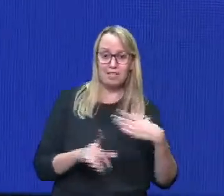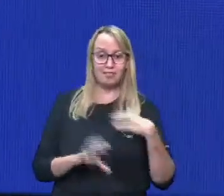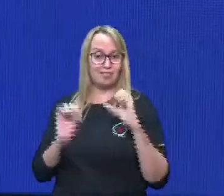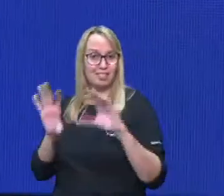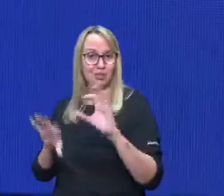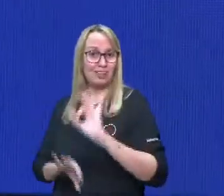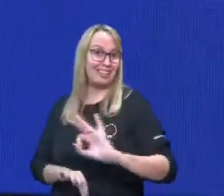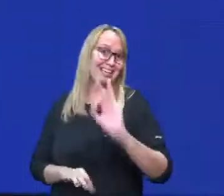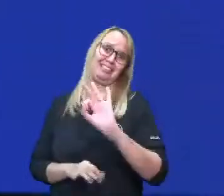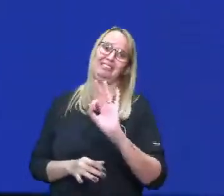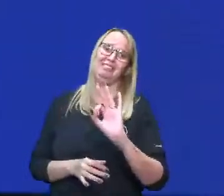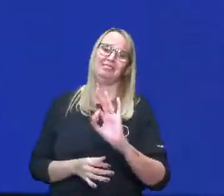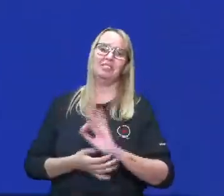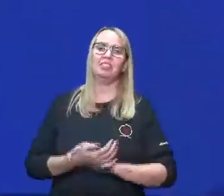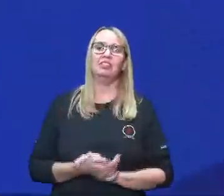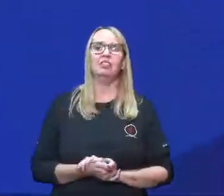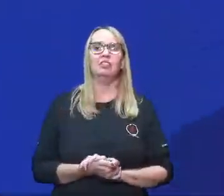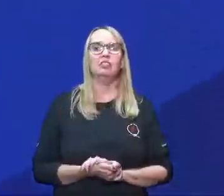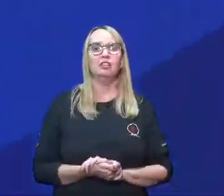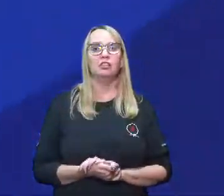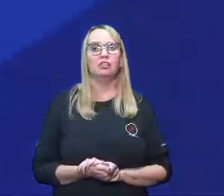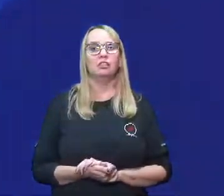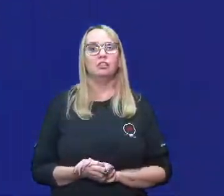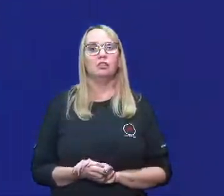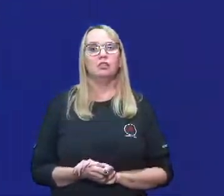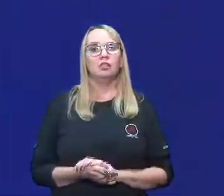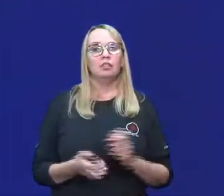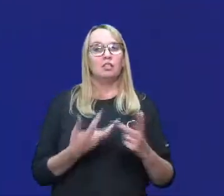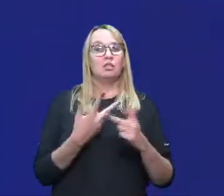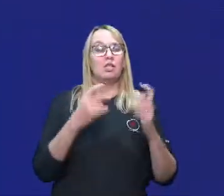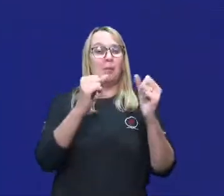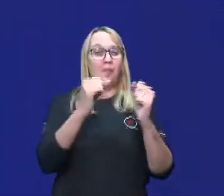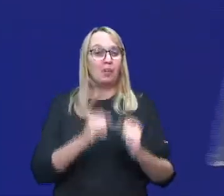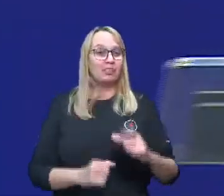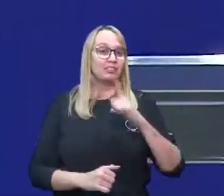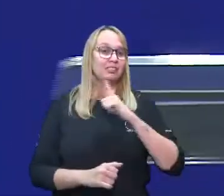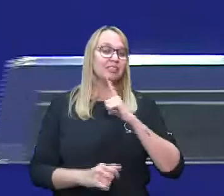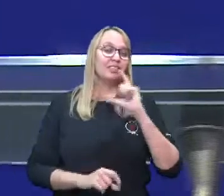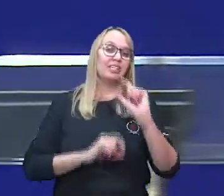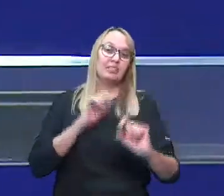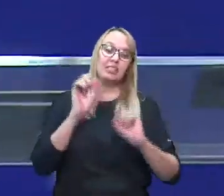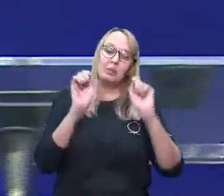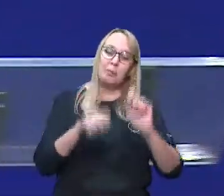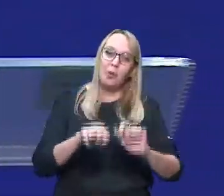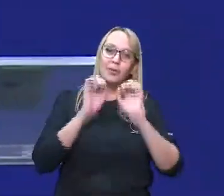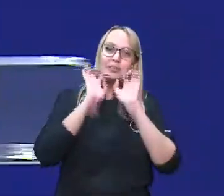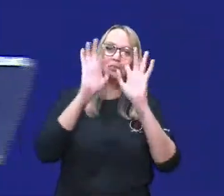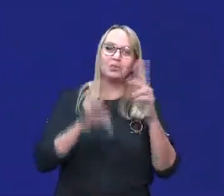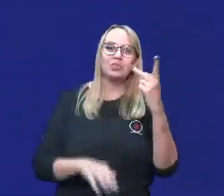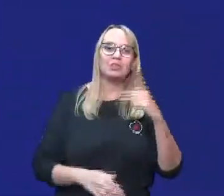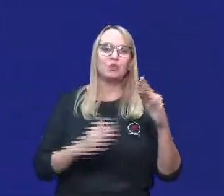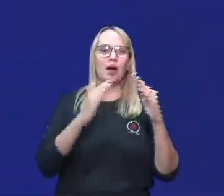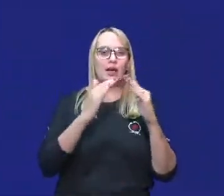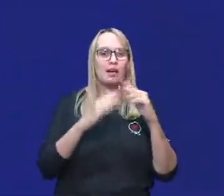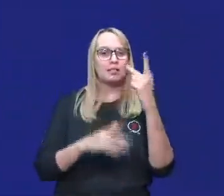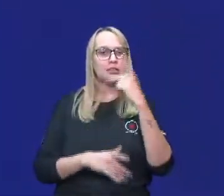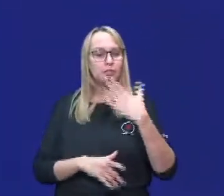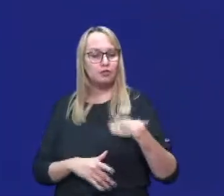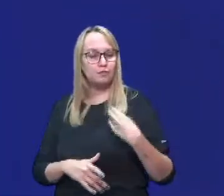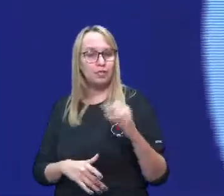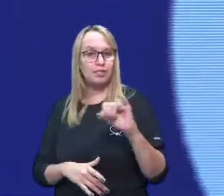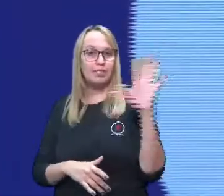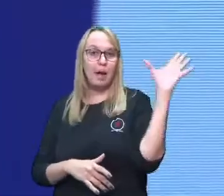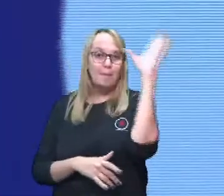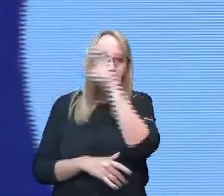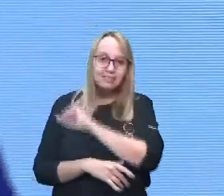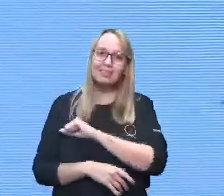Amigo, preste atenção, e a coisa mais poderosa que tem, que pode abençoar a tua casa, teus filhos, se eles aprenderem